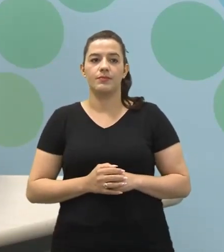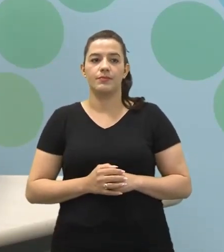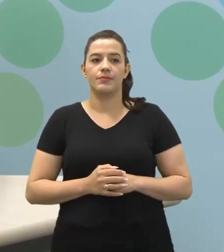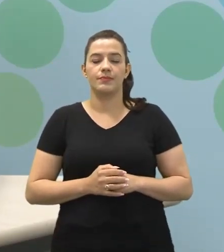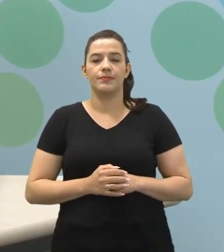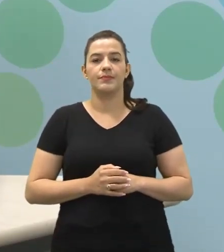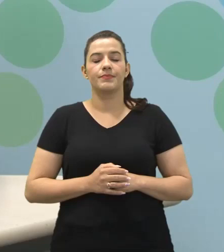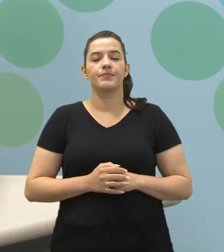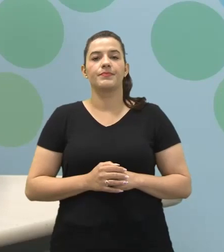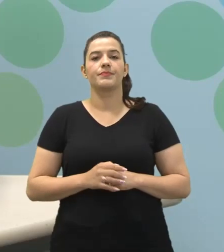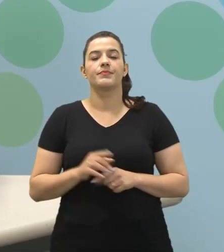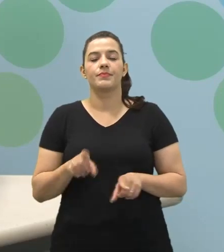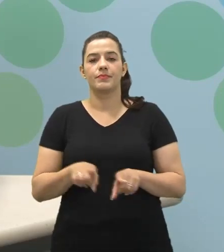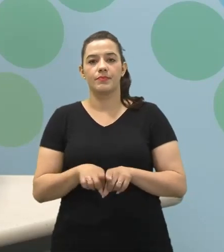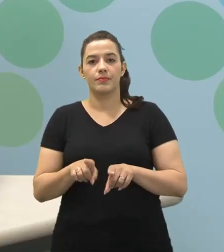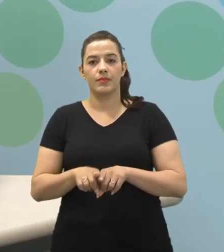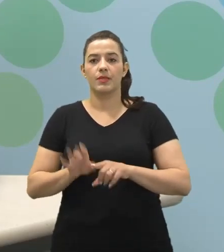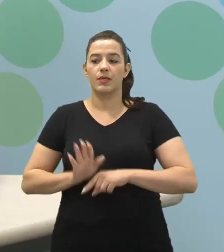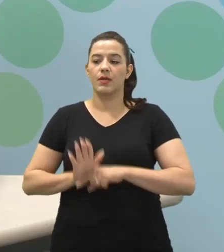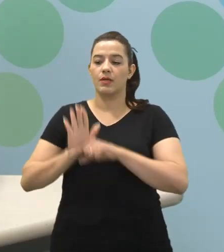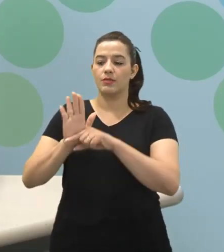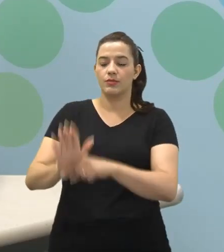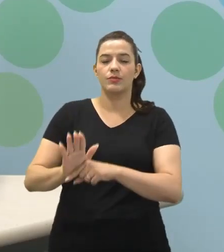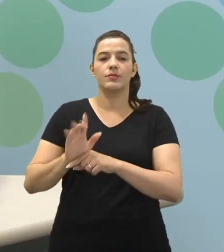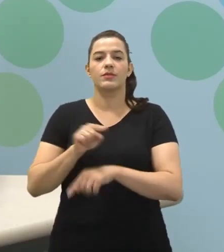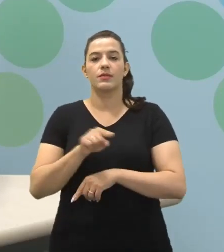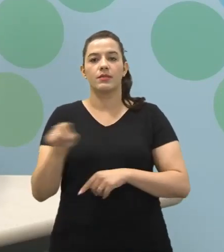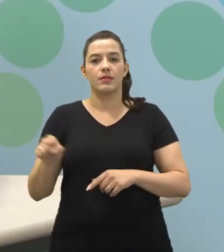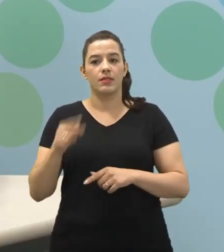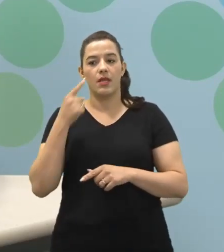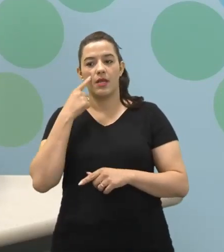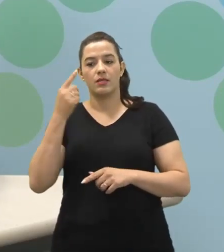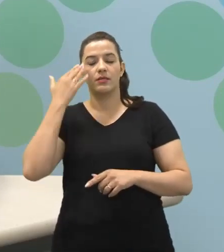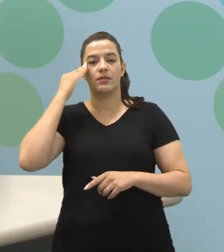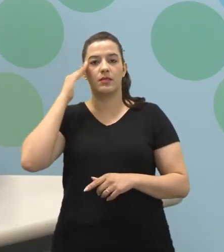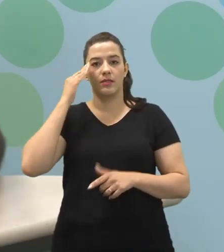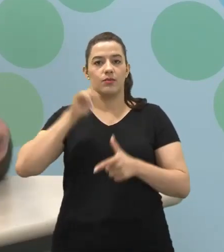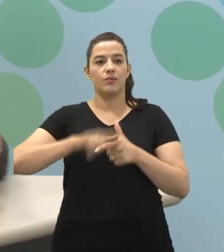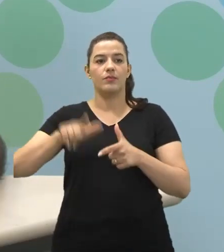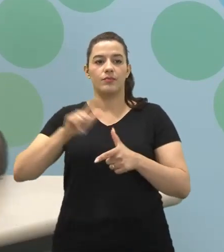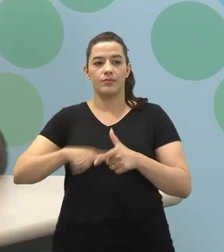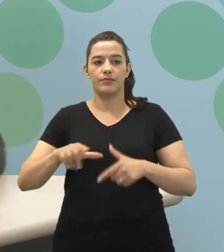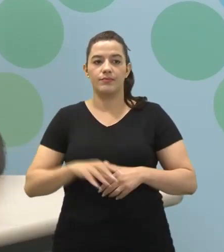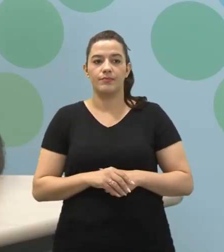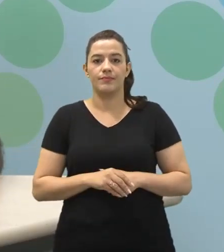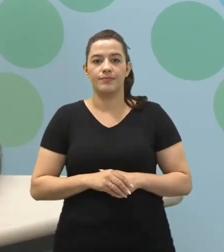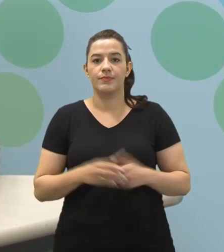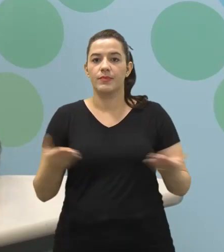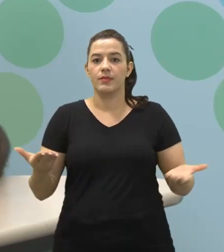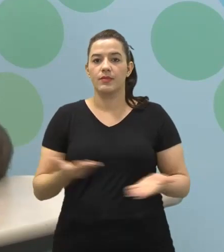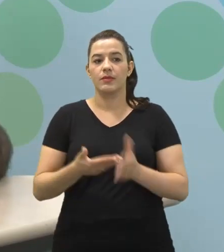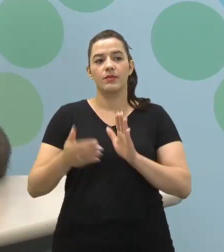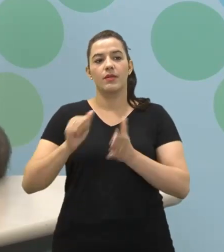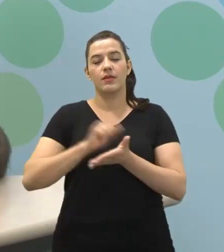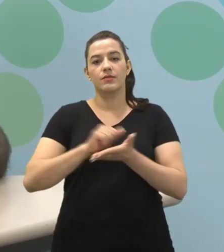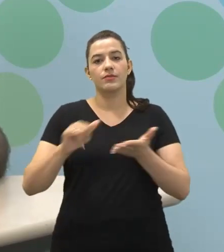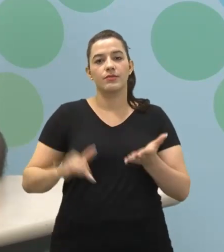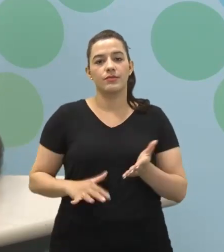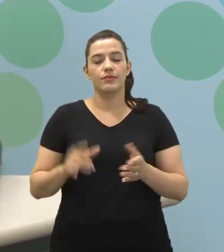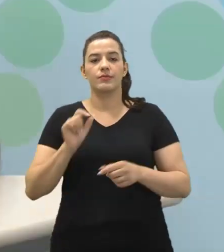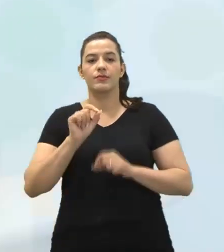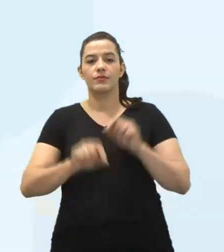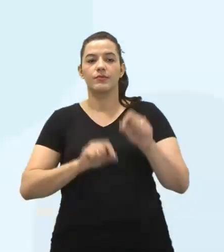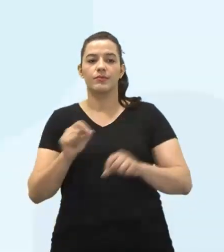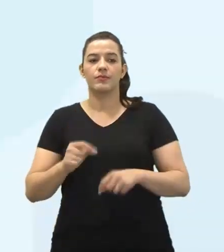rico né E que pode auxiliar muito na resolução do problema então agora nós iremos propor atividades com base